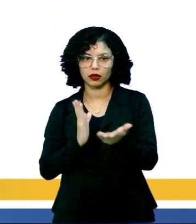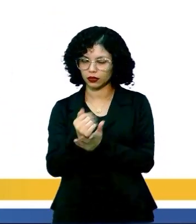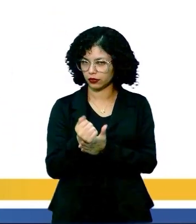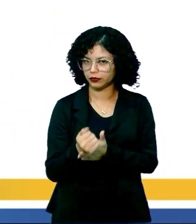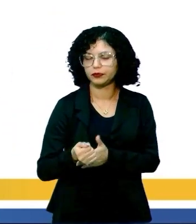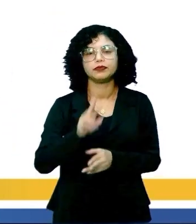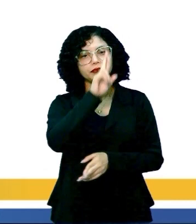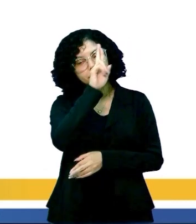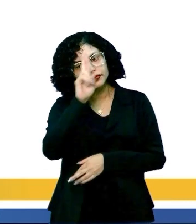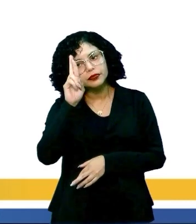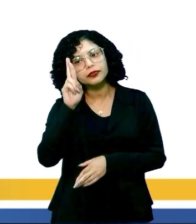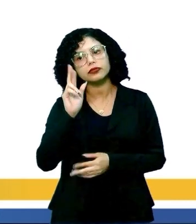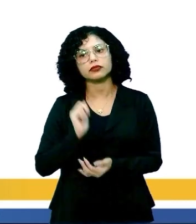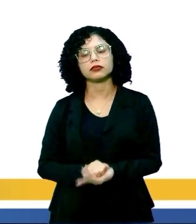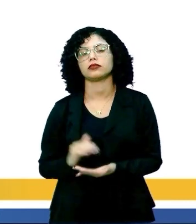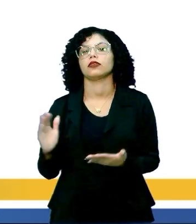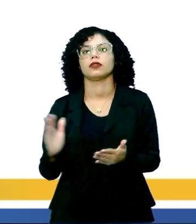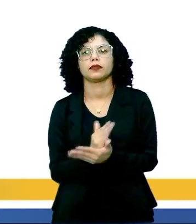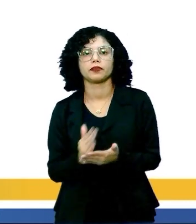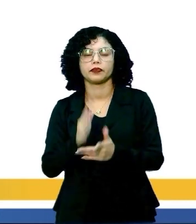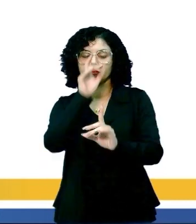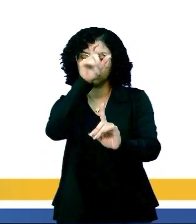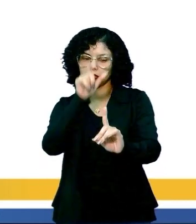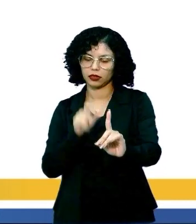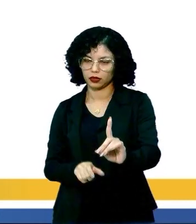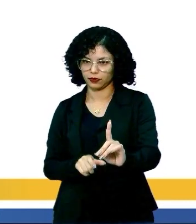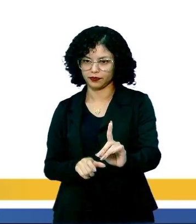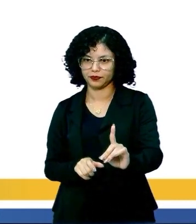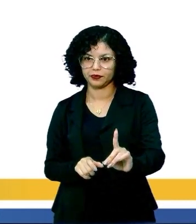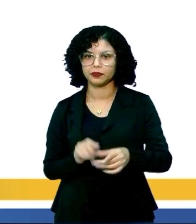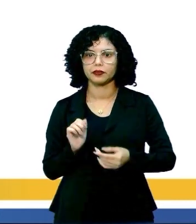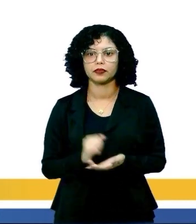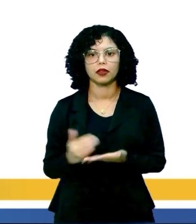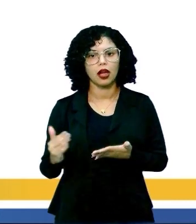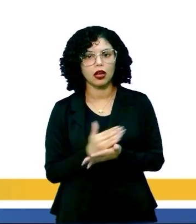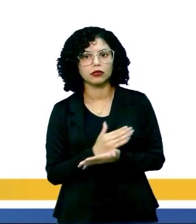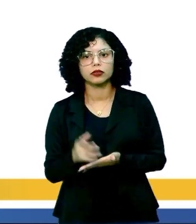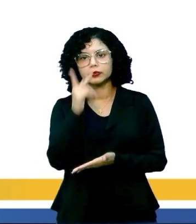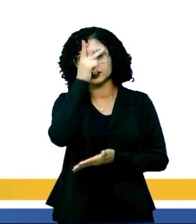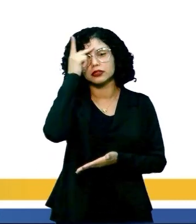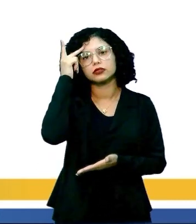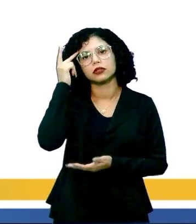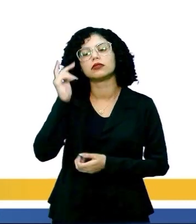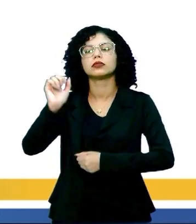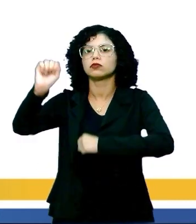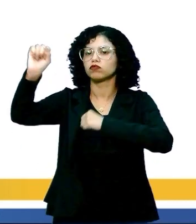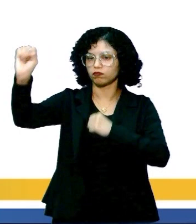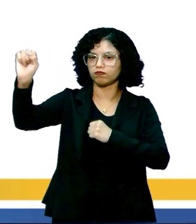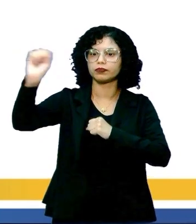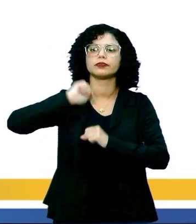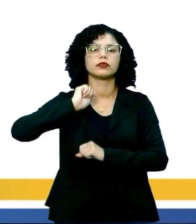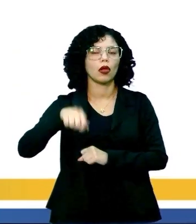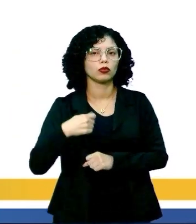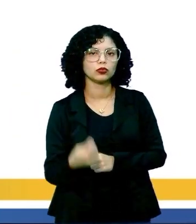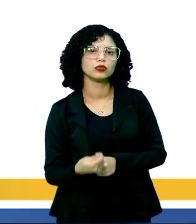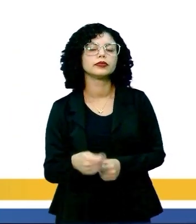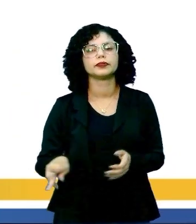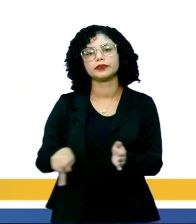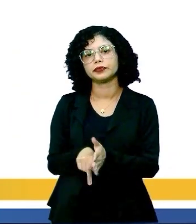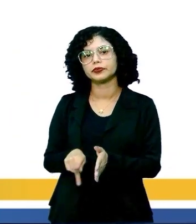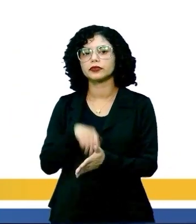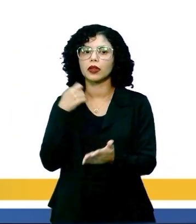na história alguém que pudesse ser um herói, alguém que pudesse se tornar um símbolo